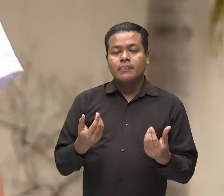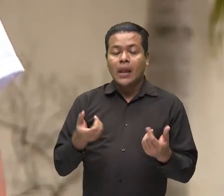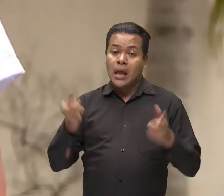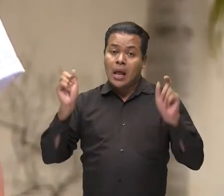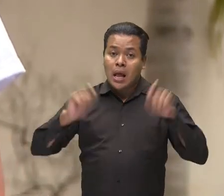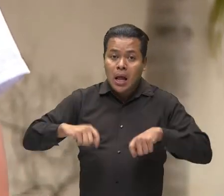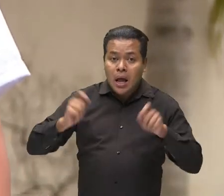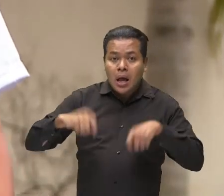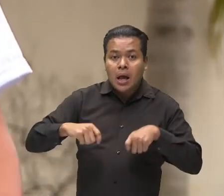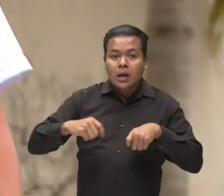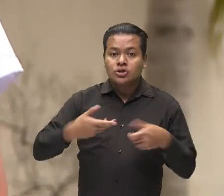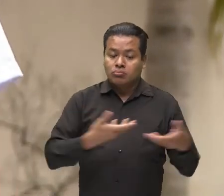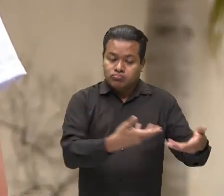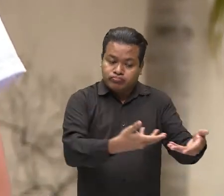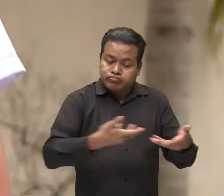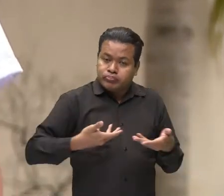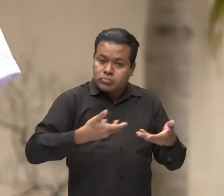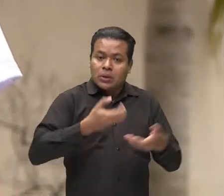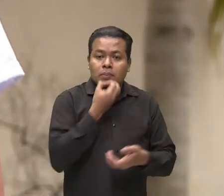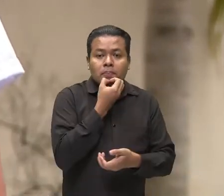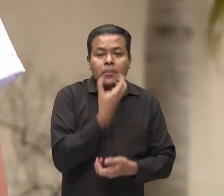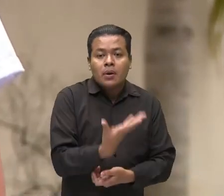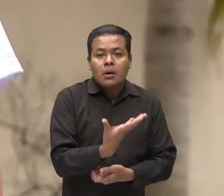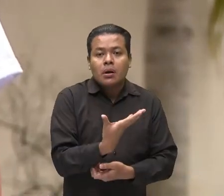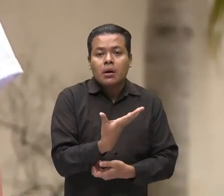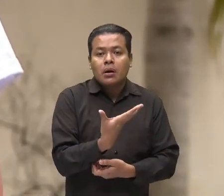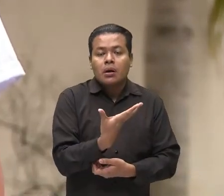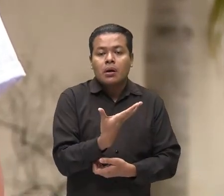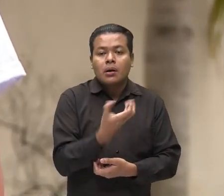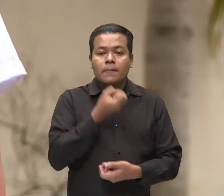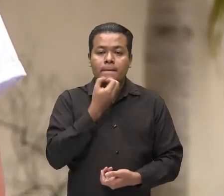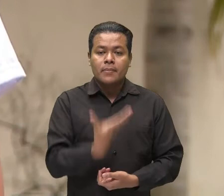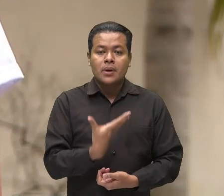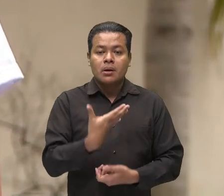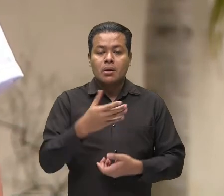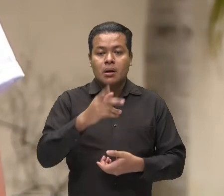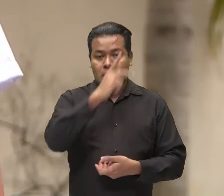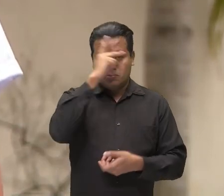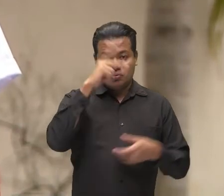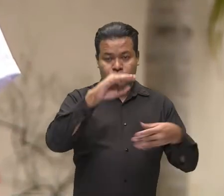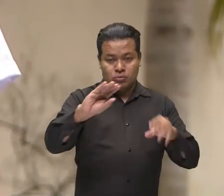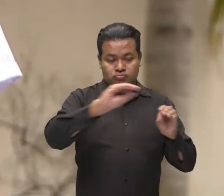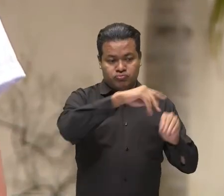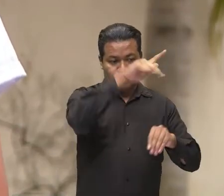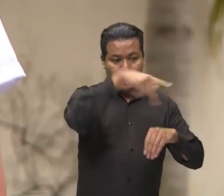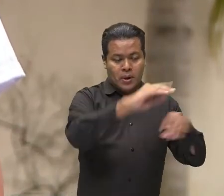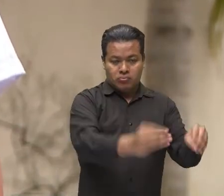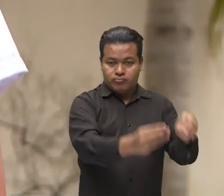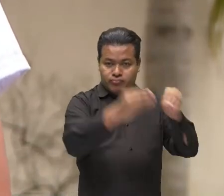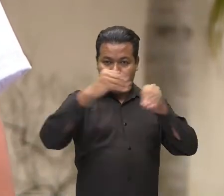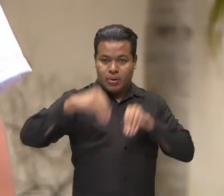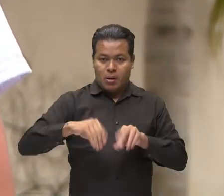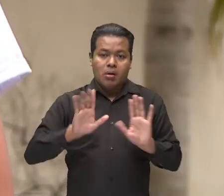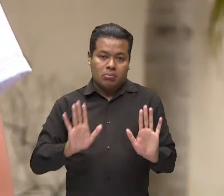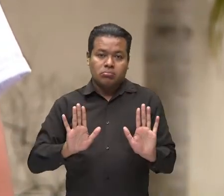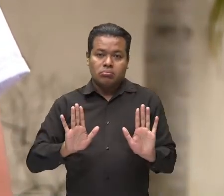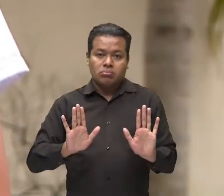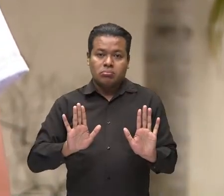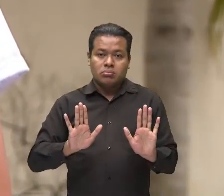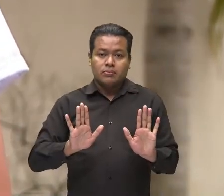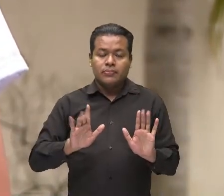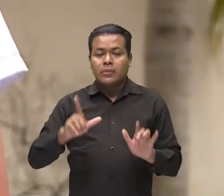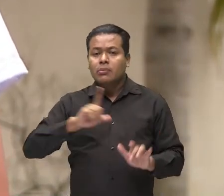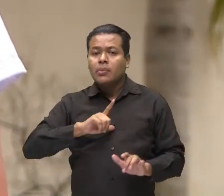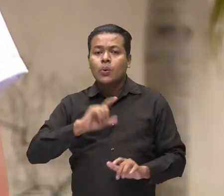recepção de braços abertos aos imigrantes que estiverem migrando para o país. Também pelas